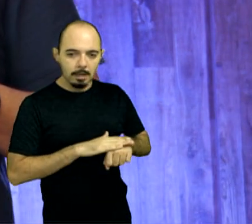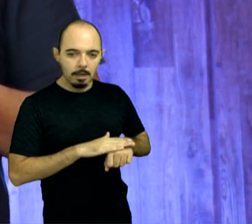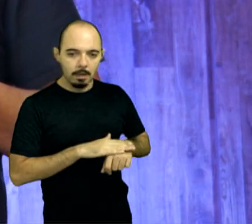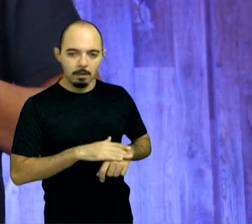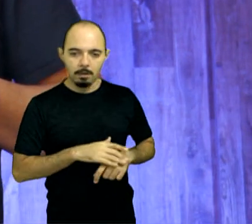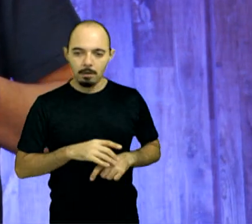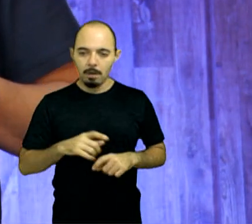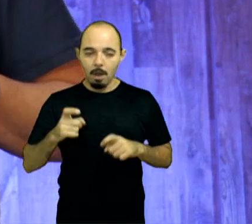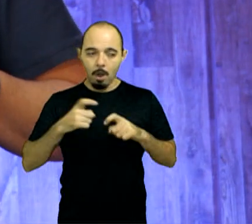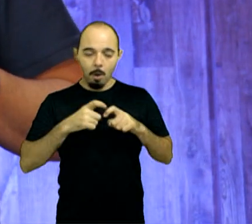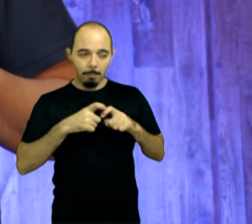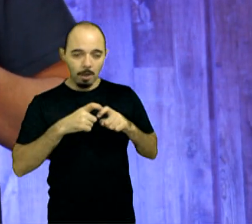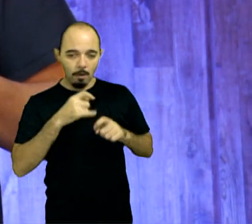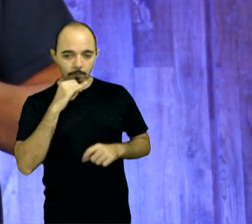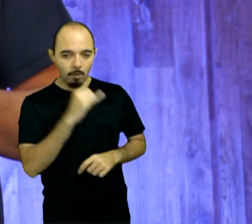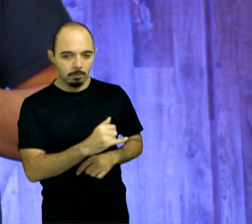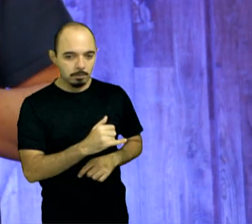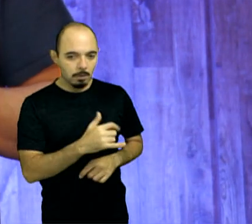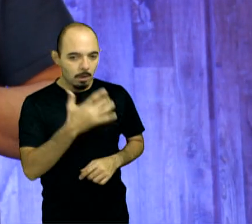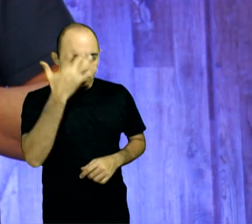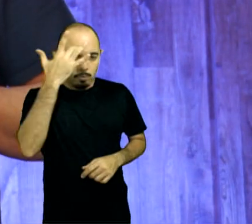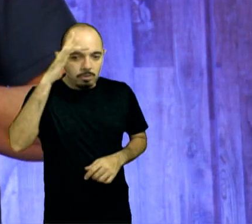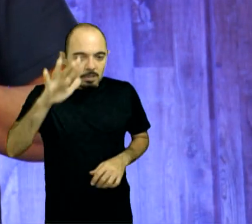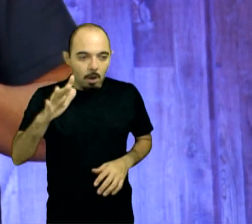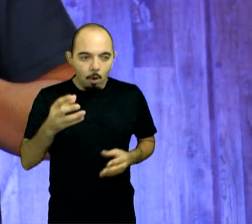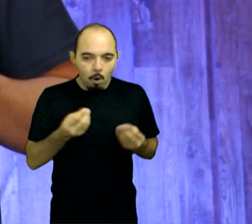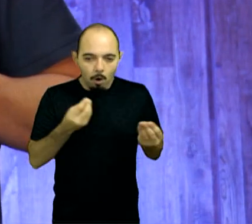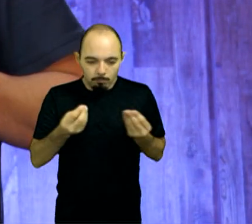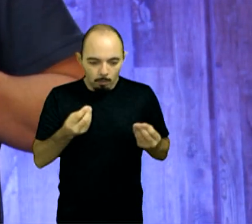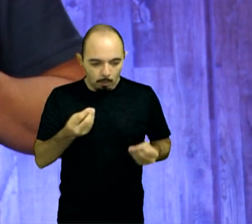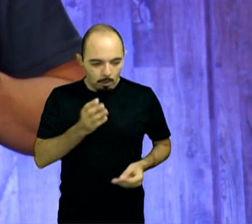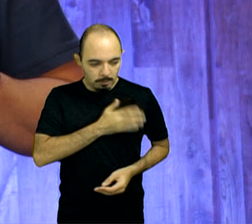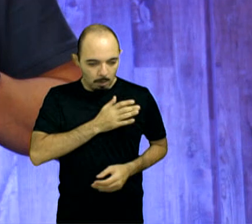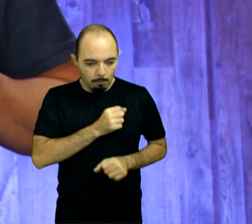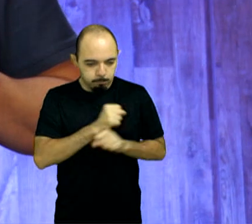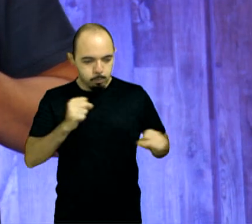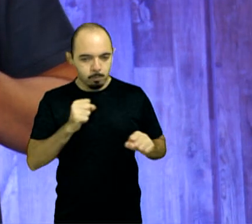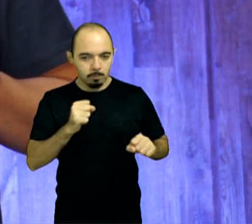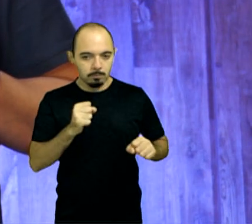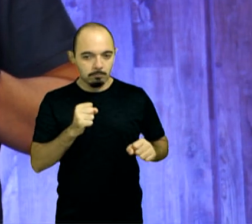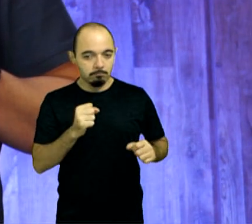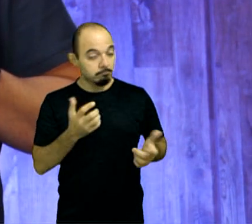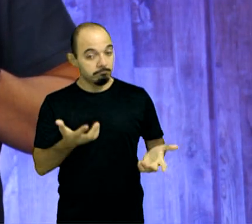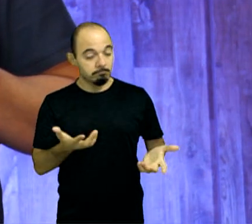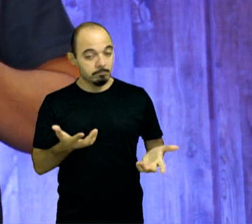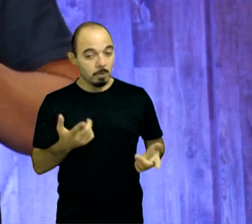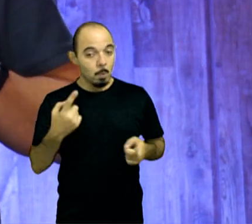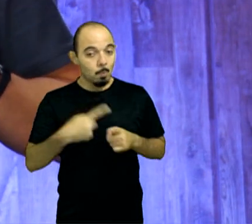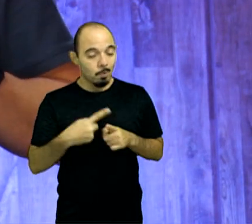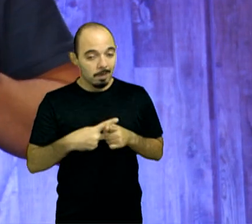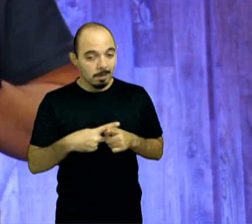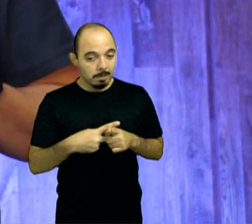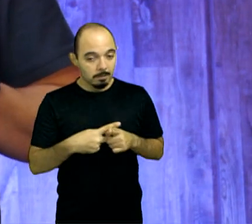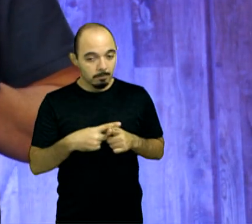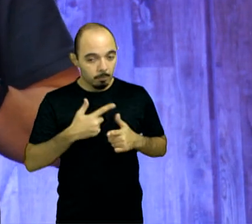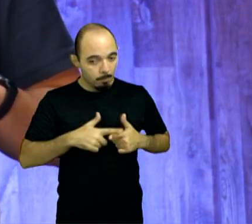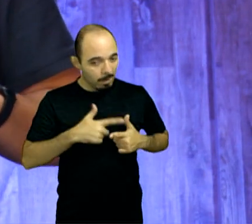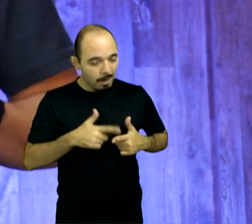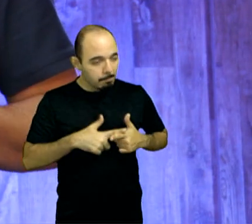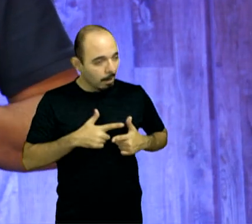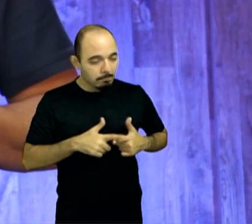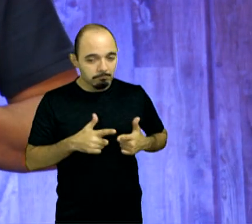hoje. Porque a sua coronária não está obstruída, não está, não dá para pôr o estente, ela está